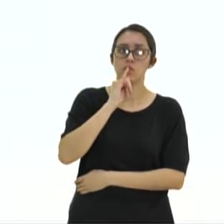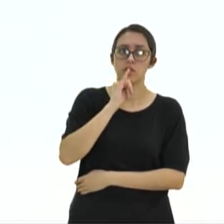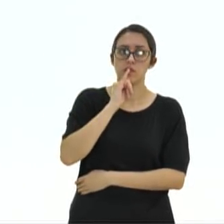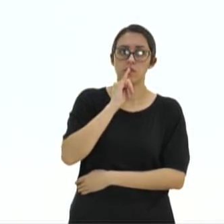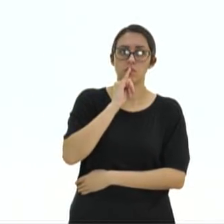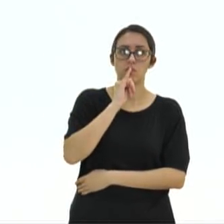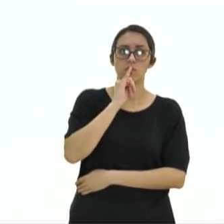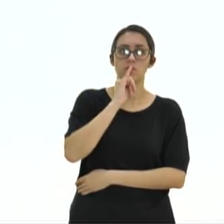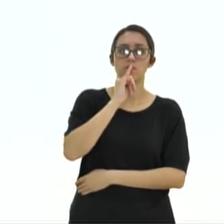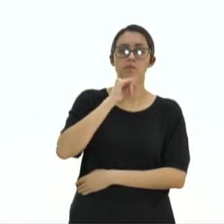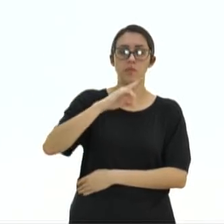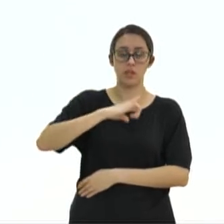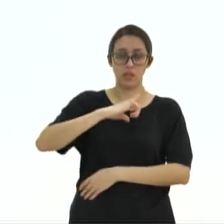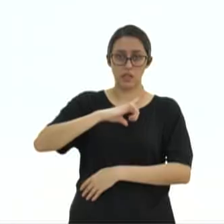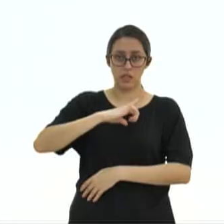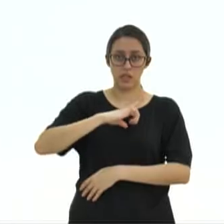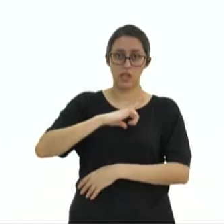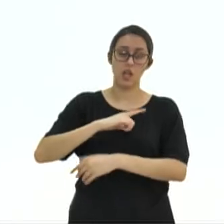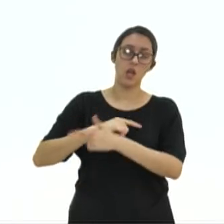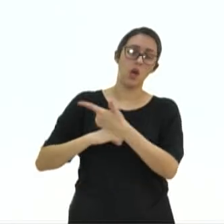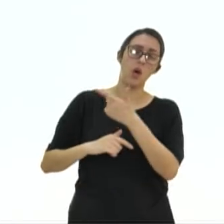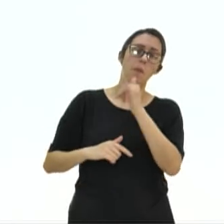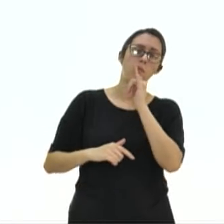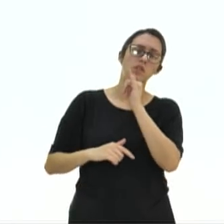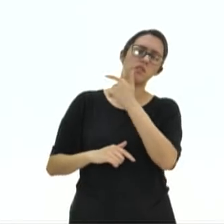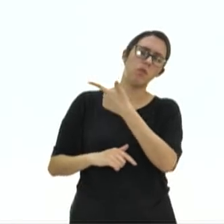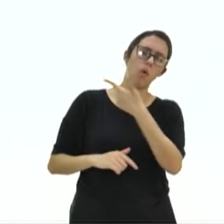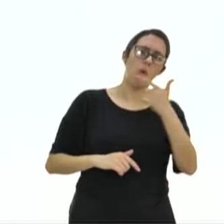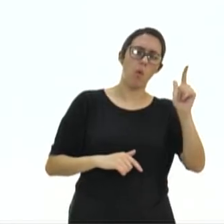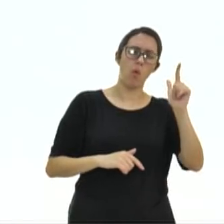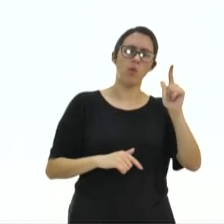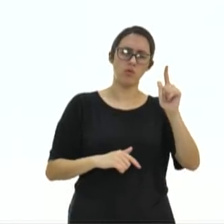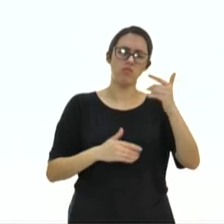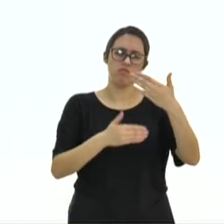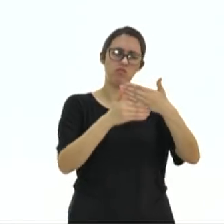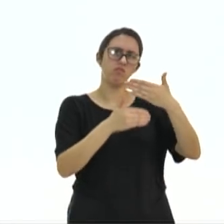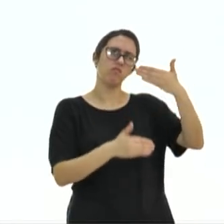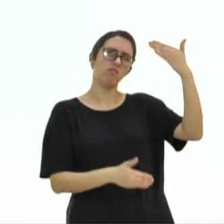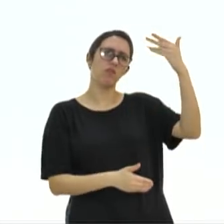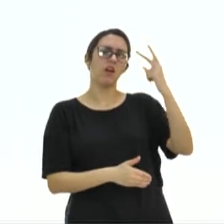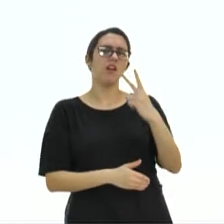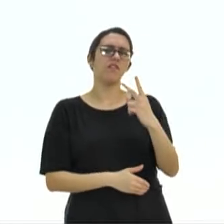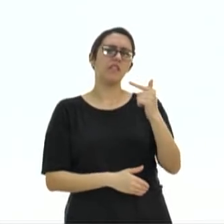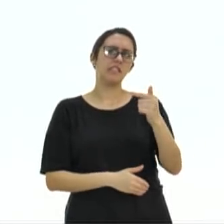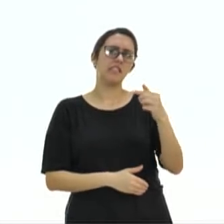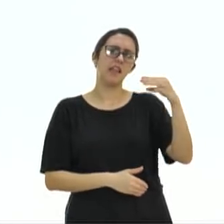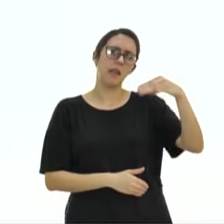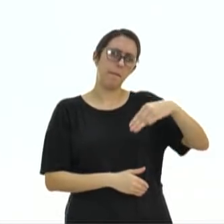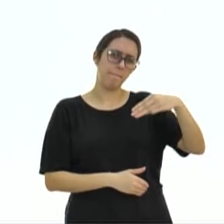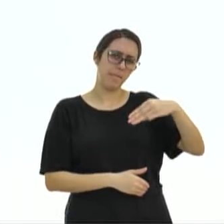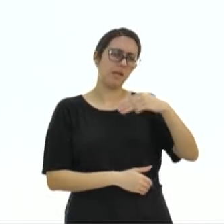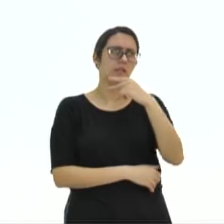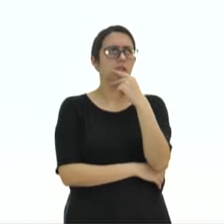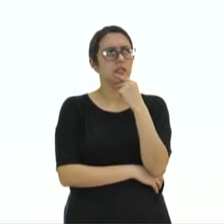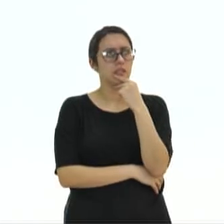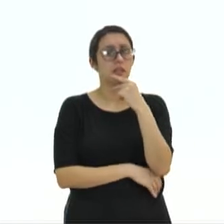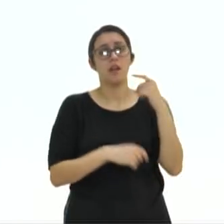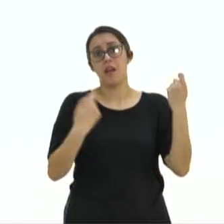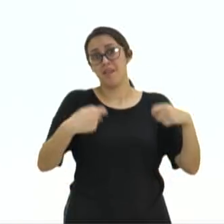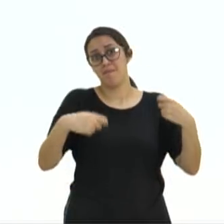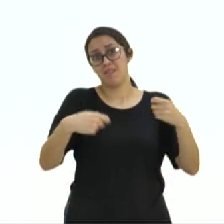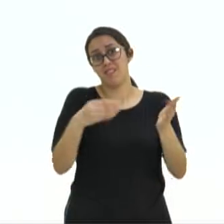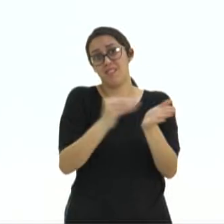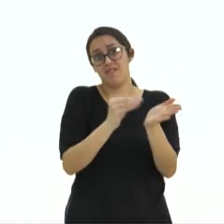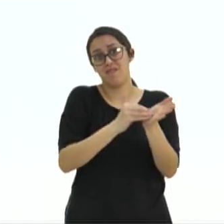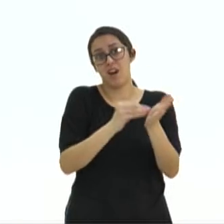está cercando um terreno. No outro lado, vamos dizer assim, ele tem 27 metros. Ele vai precisar de tijolo para construir essa parte